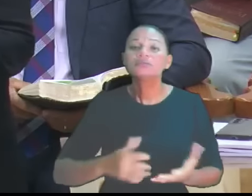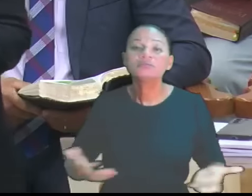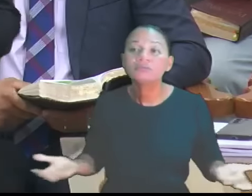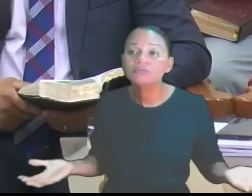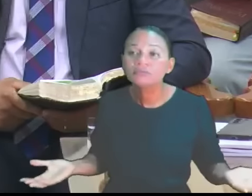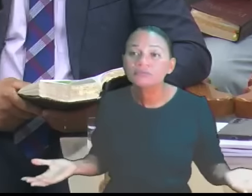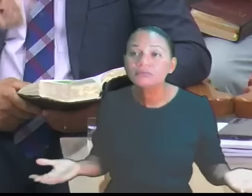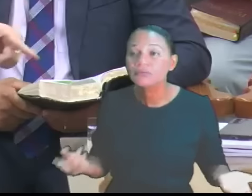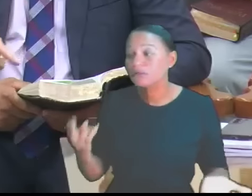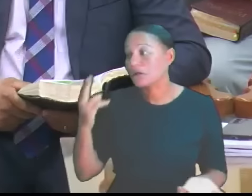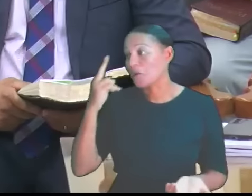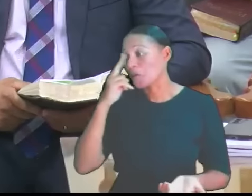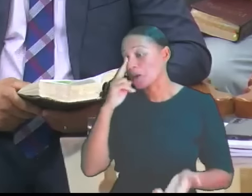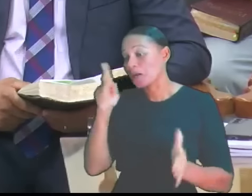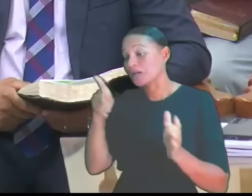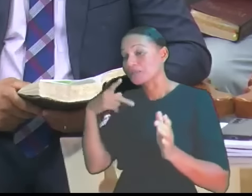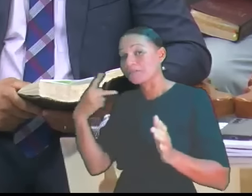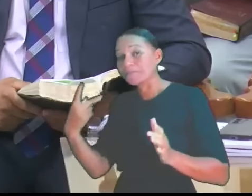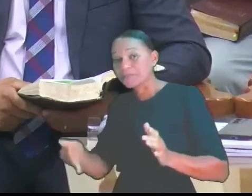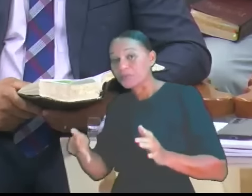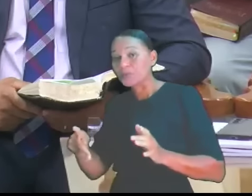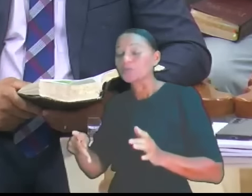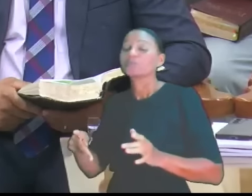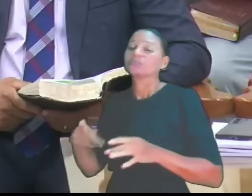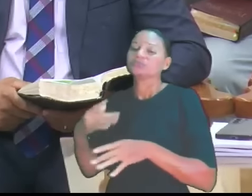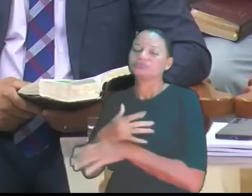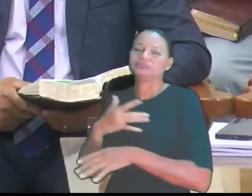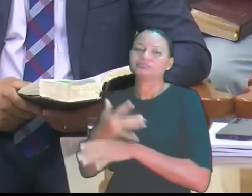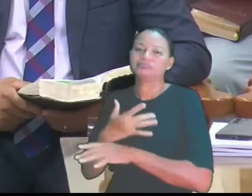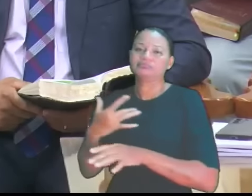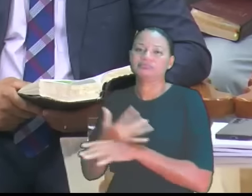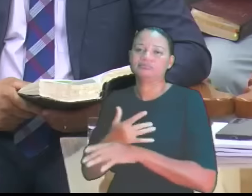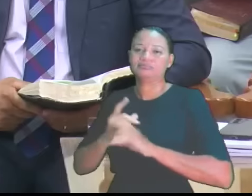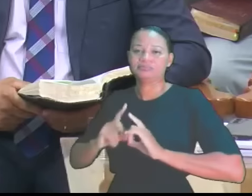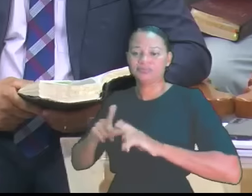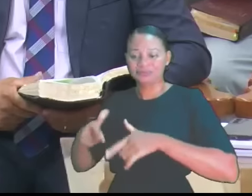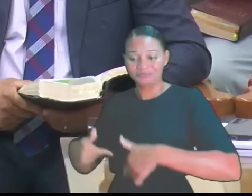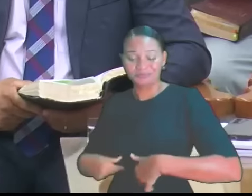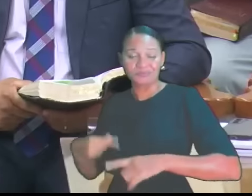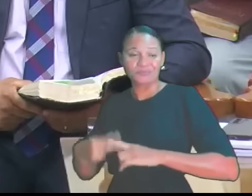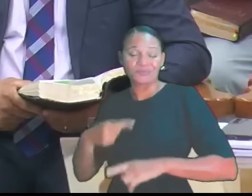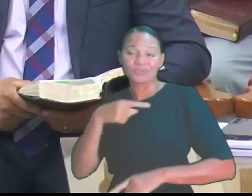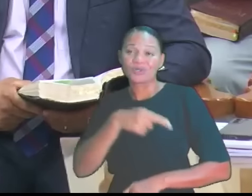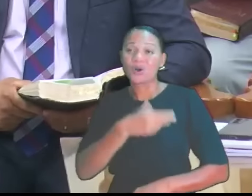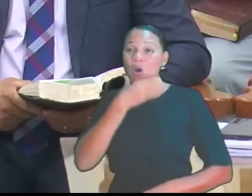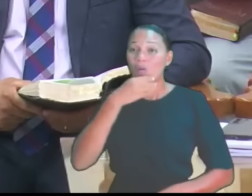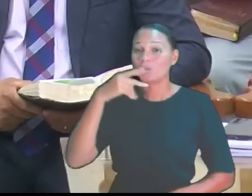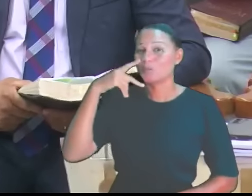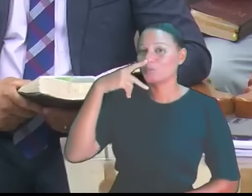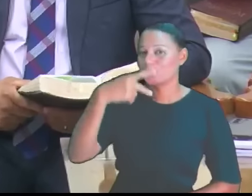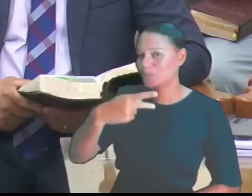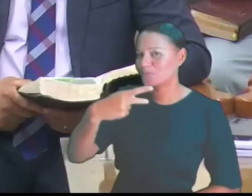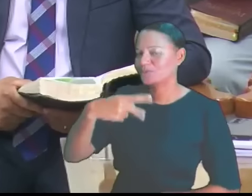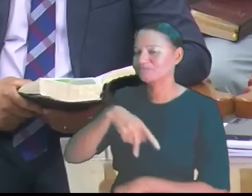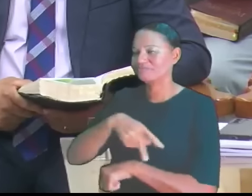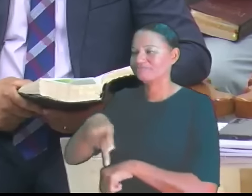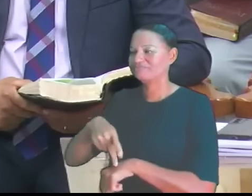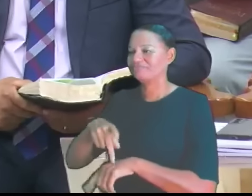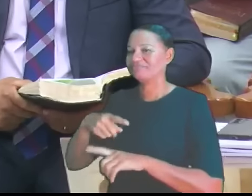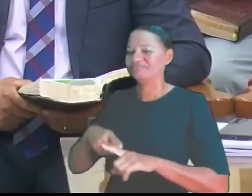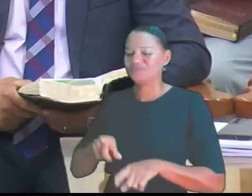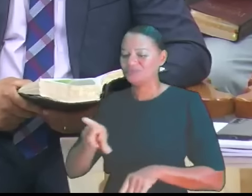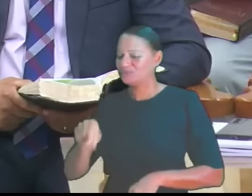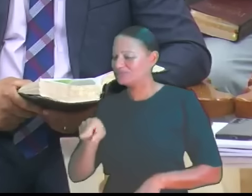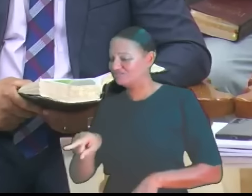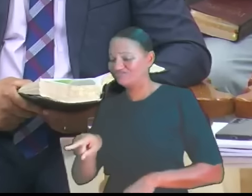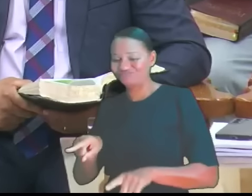Os crentes de Israel. Ele era profeta da nação. Mas Deus olhou e disse: vou usar esse aqui, não dá. Esse